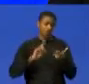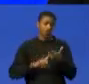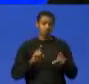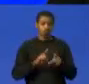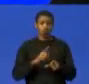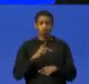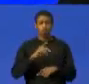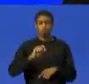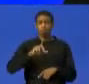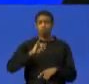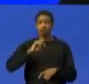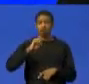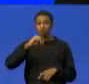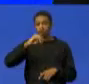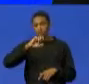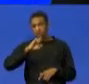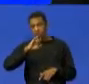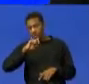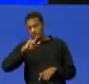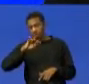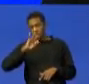própria poliomielite, né? Então,